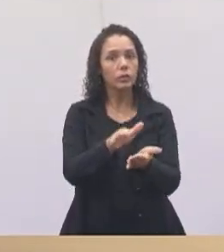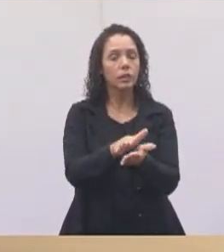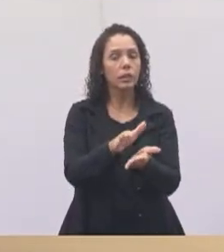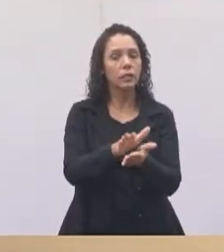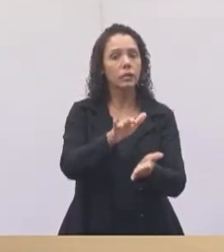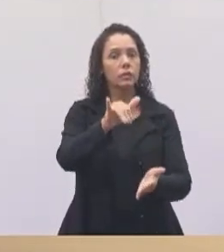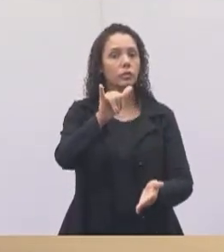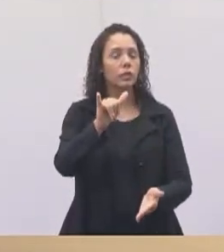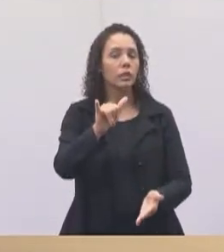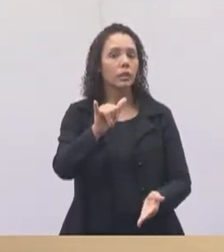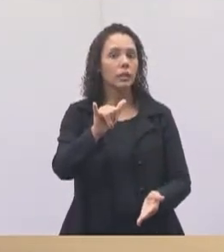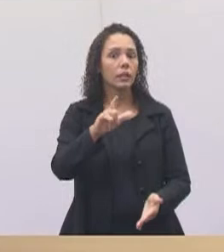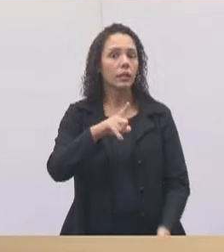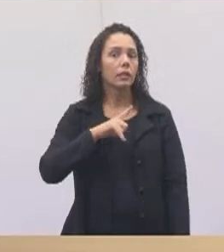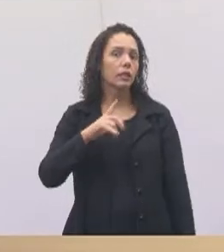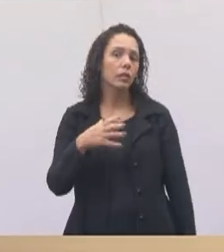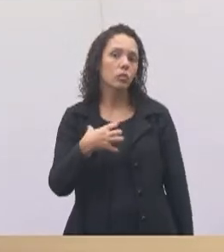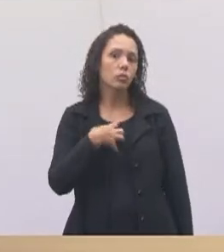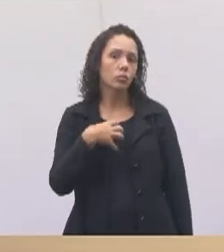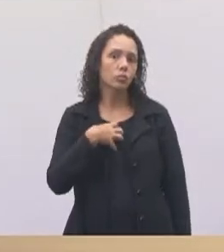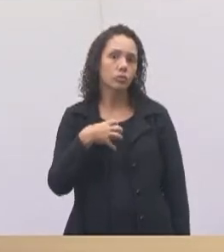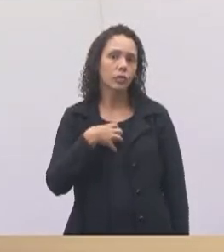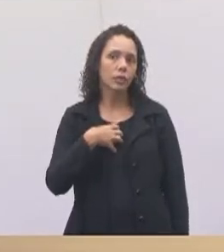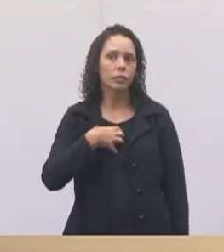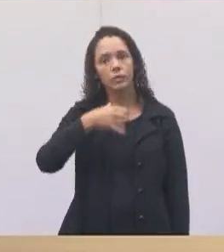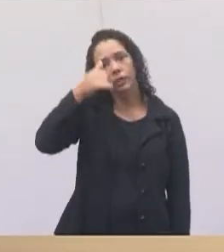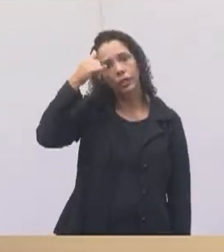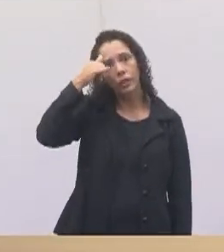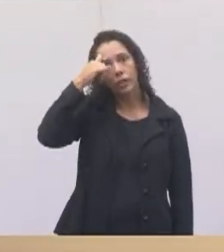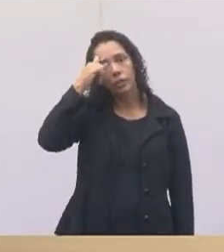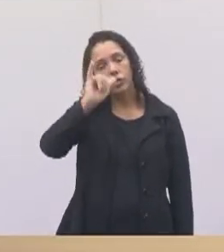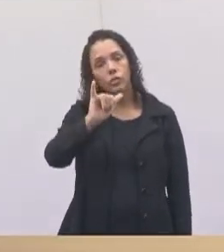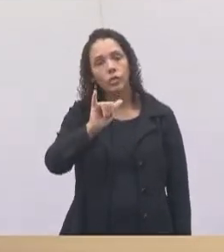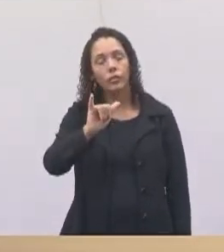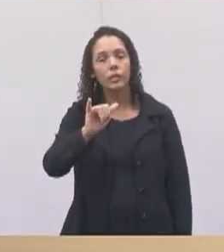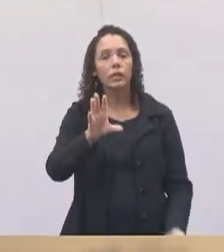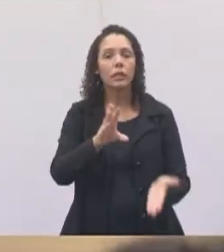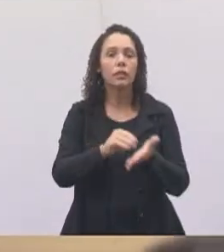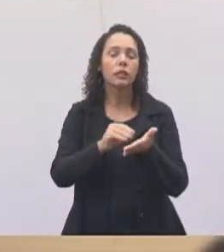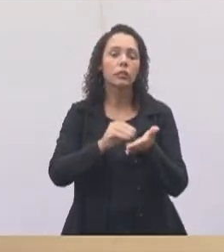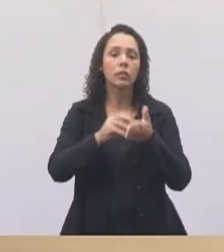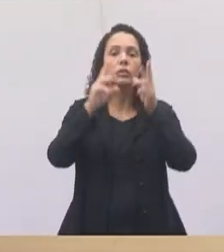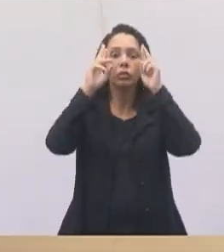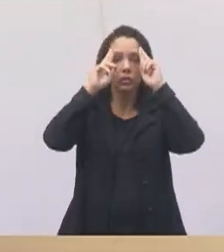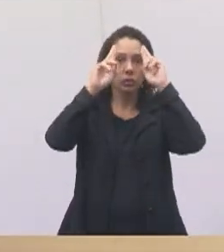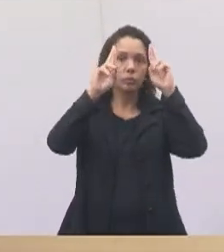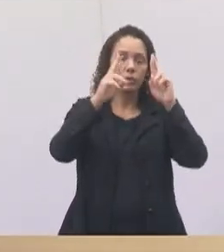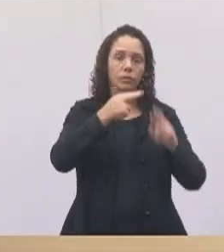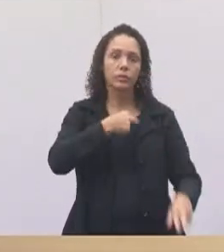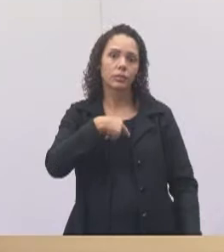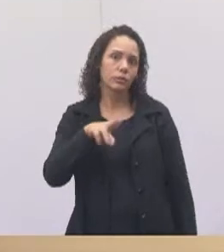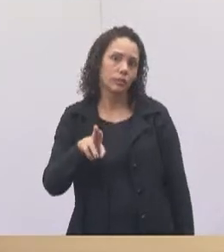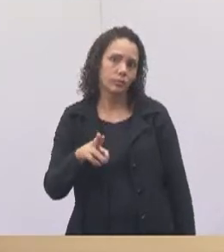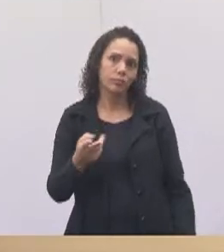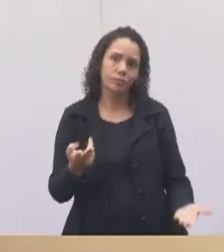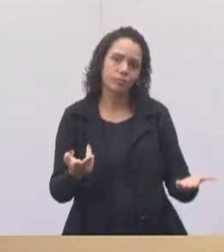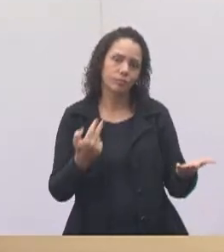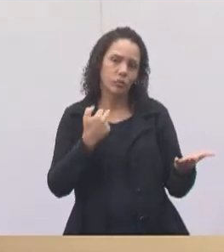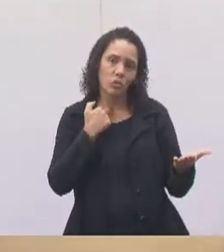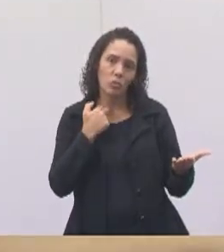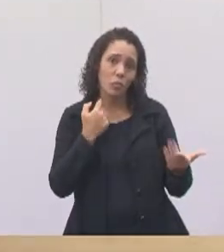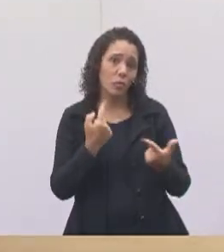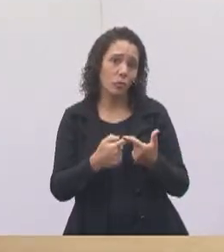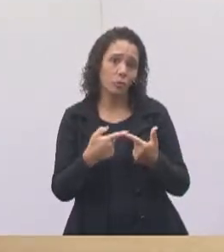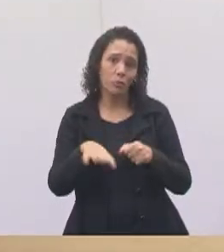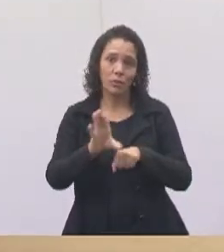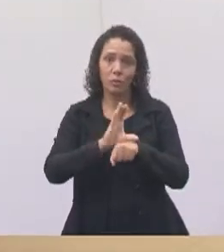de você inibir a intolerância, a falta de respeito. Você não pode, que sai fora da